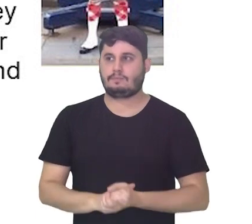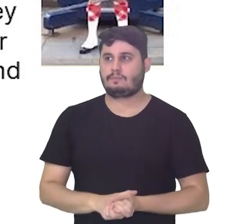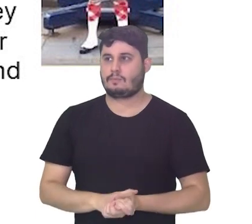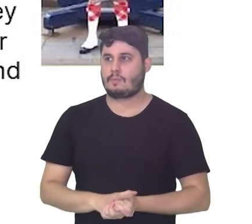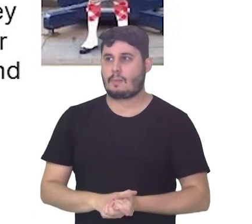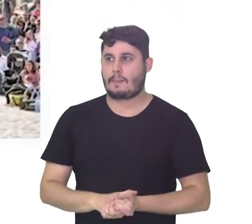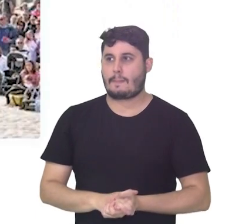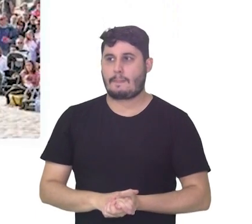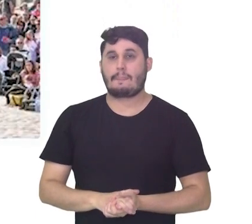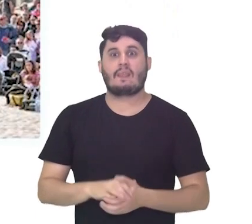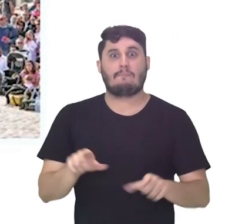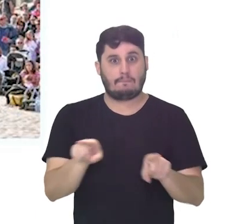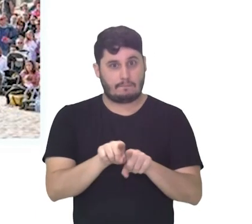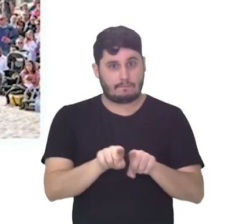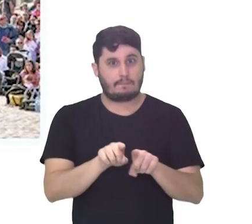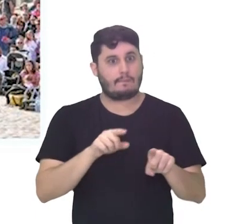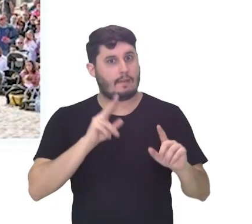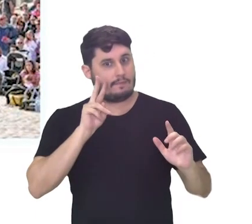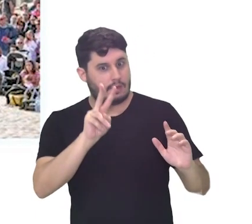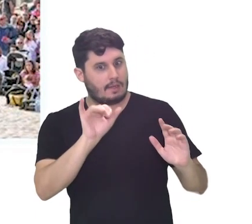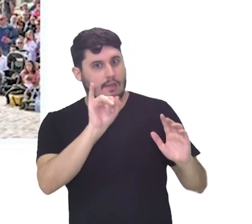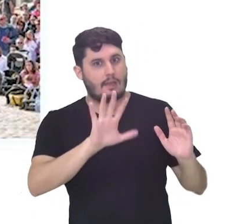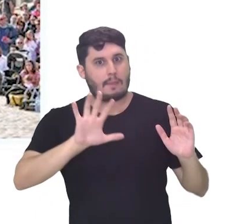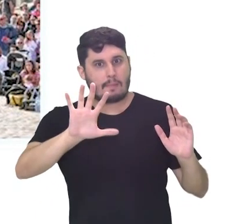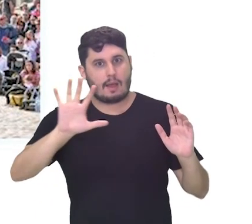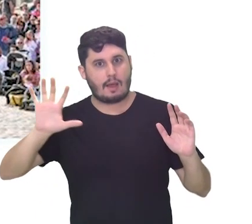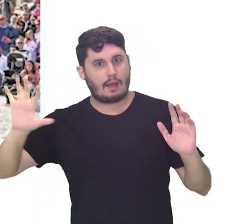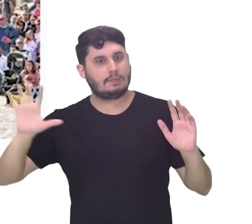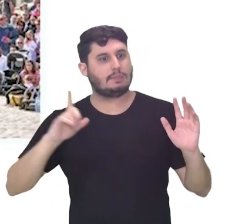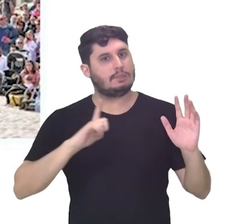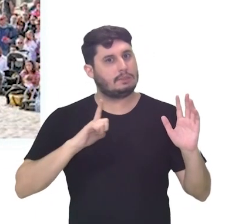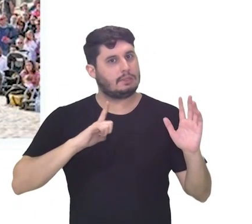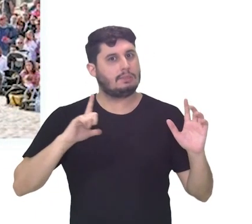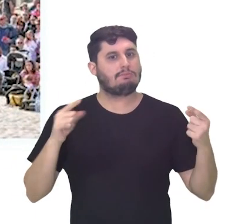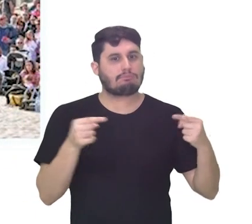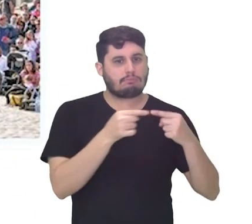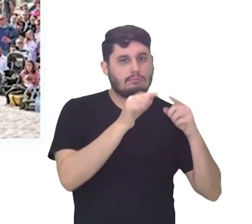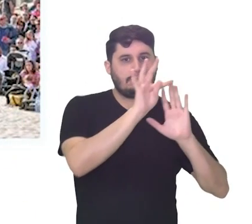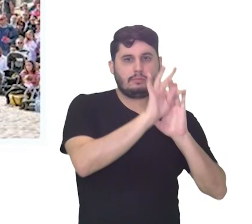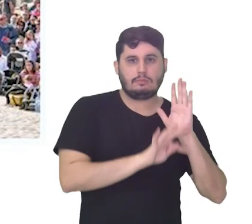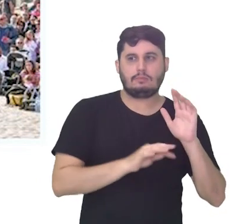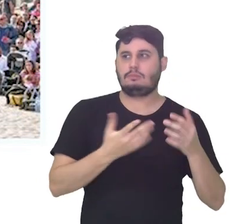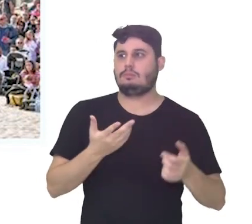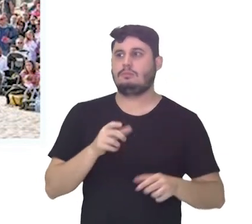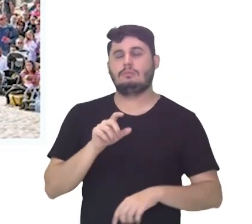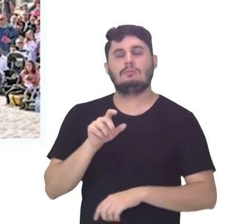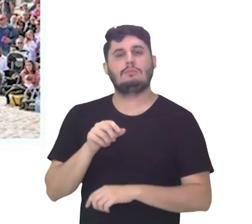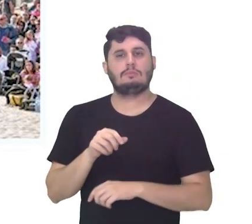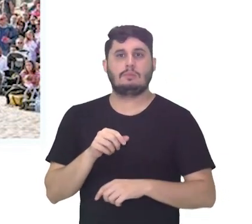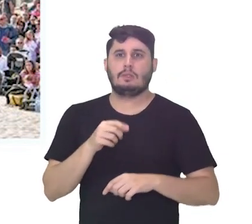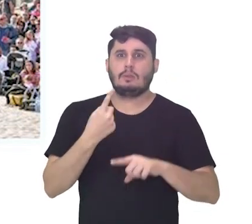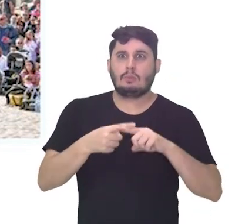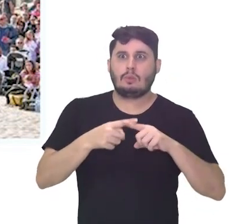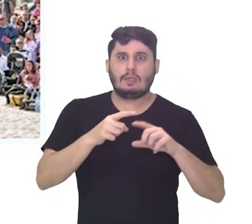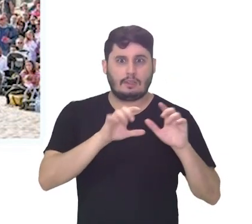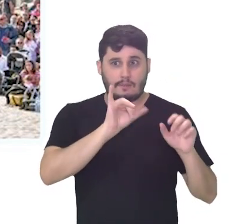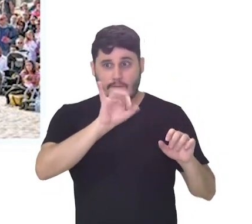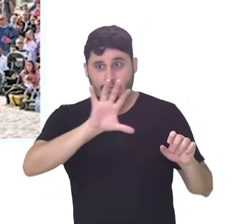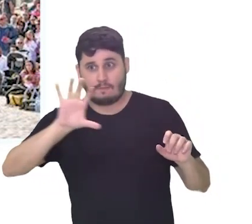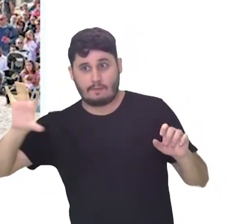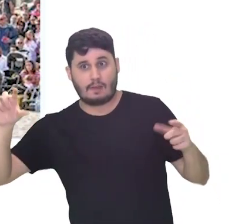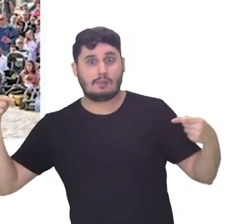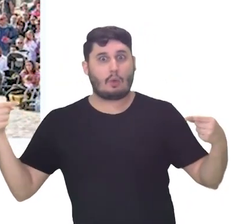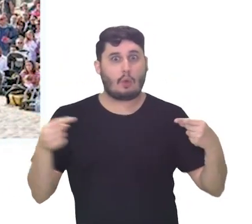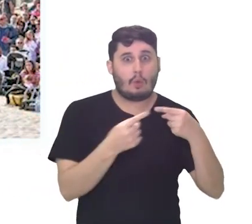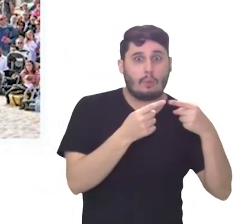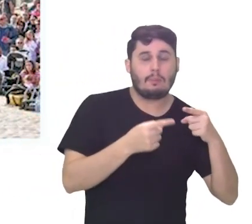Temos aqui, ó, mais layout, né? Fotos ilustrativas sobre o que está acontecendo no texto. Então, por essas fotos também